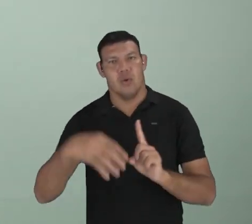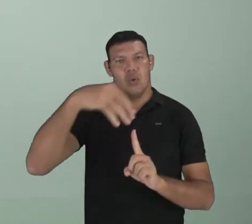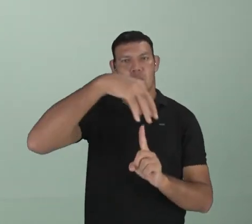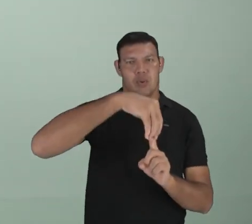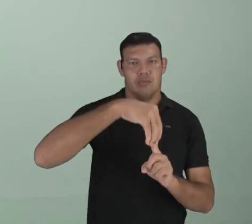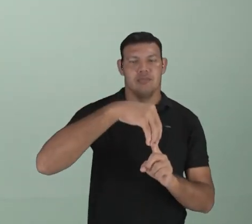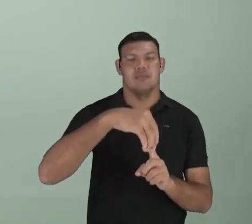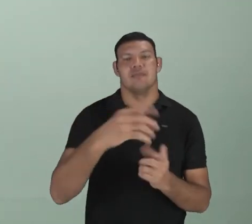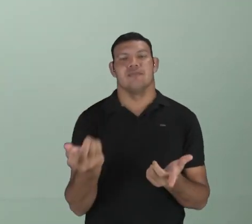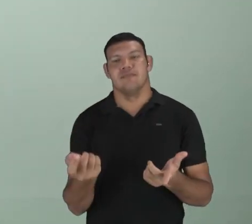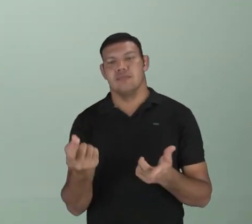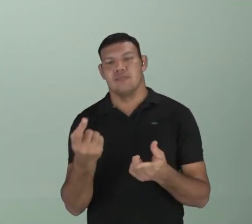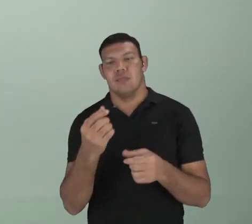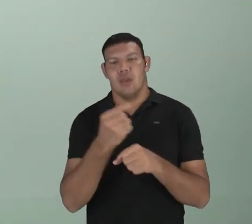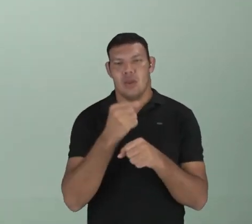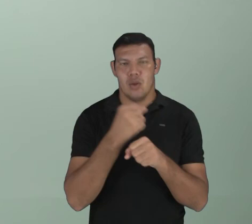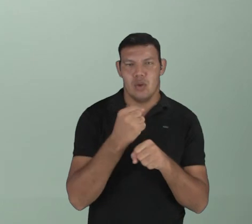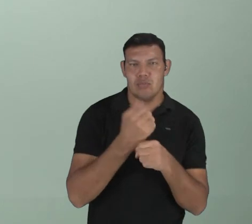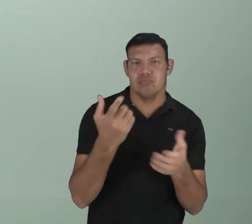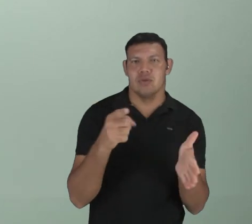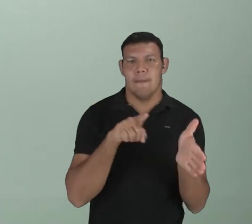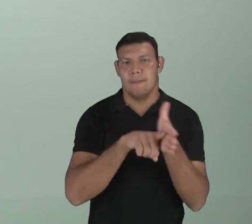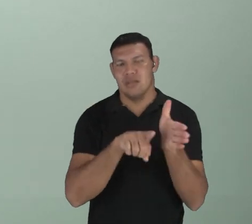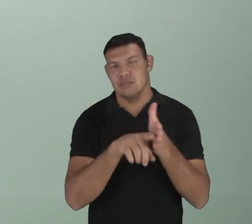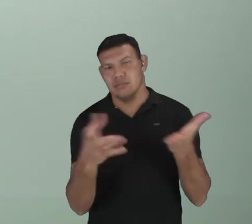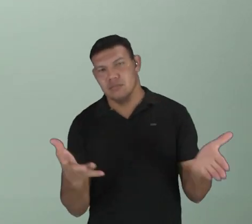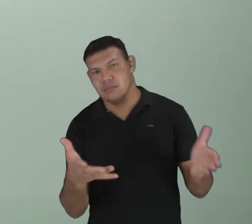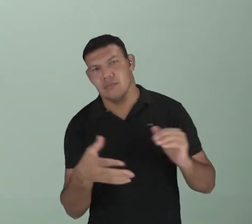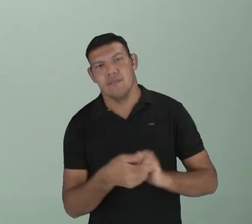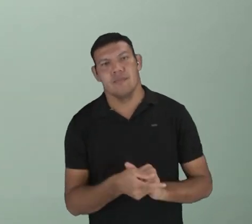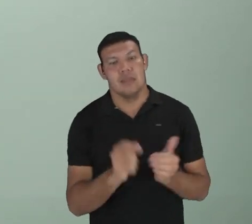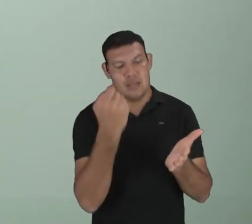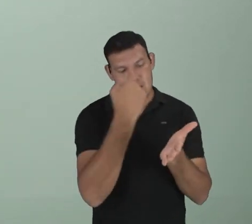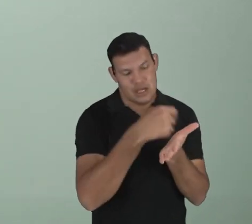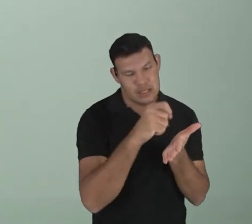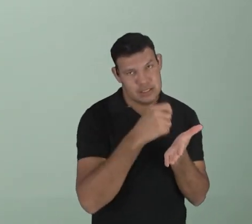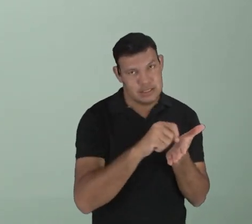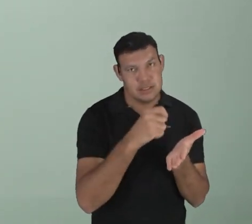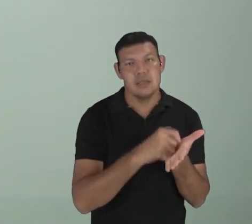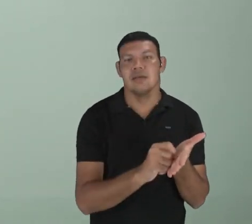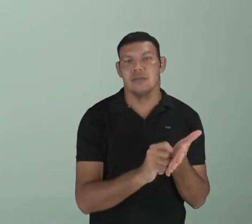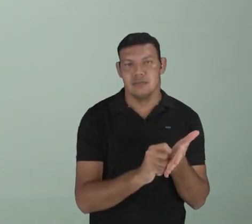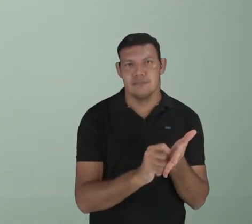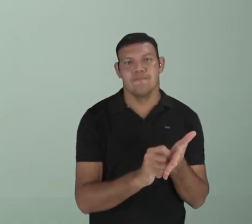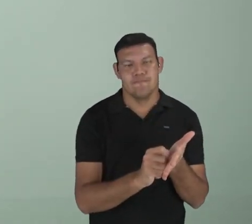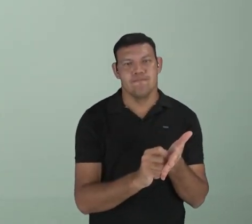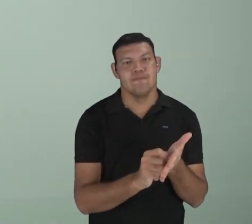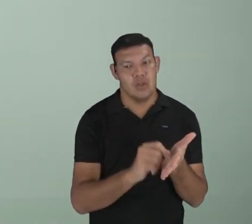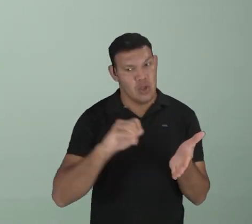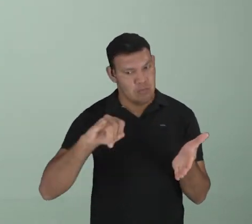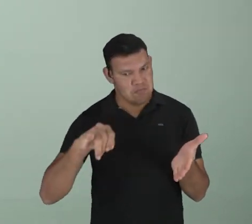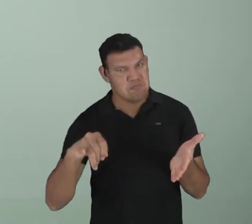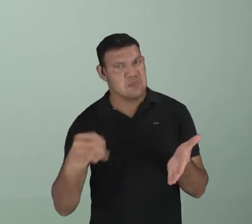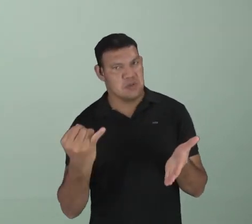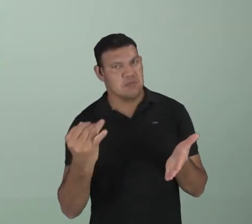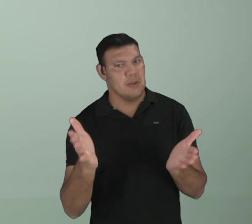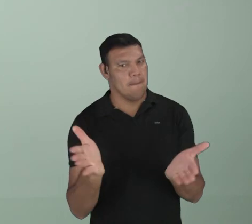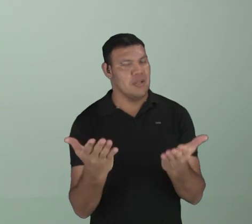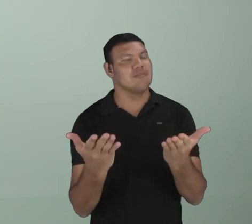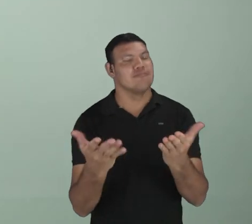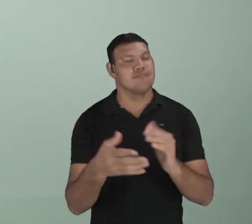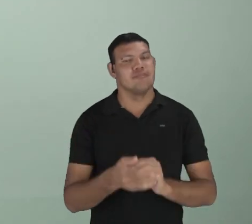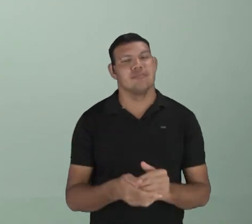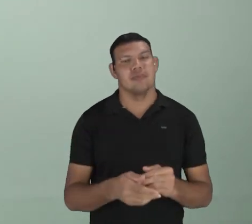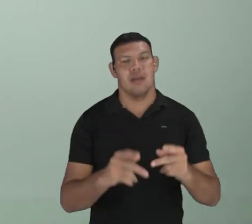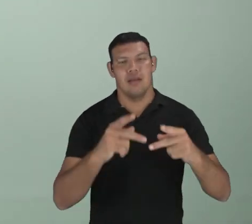contabilidade, para se registrar questões. Então, a escrita cuneiforme, ela traça aí um novo